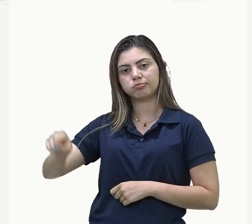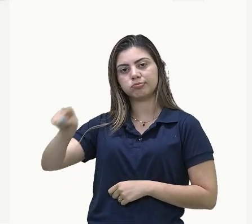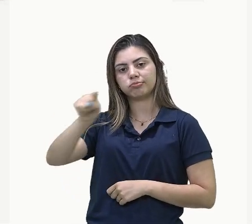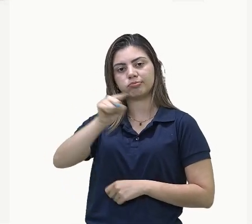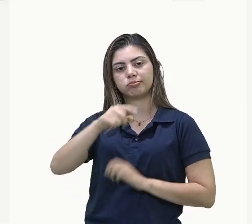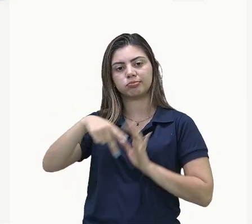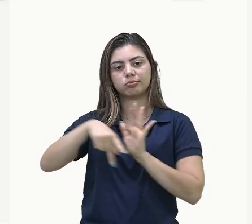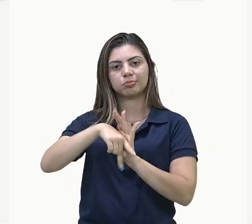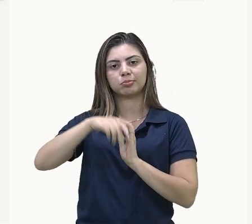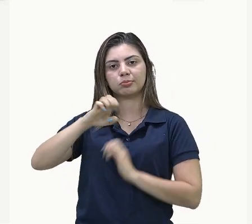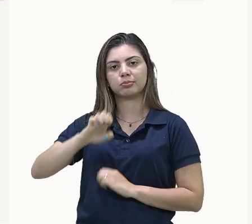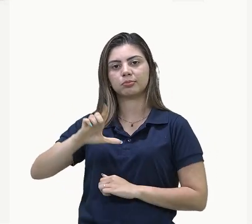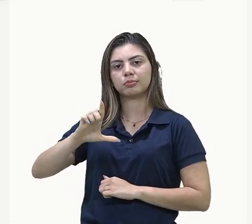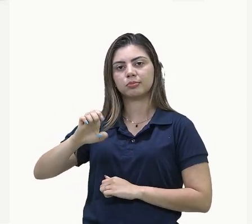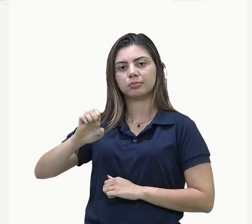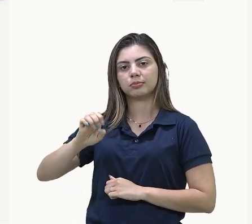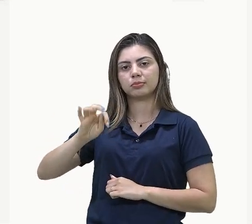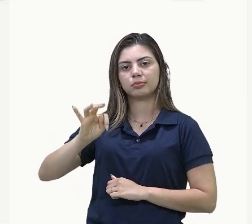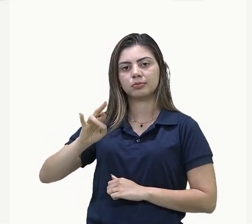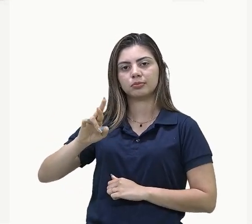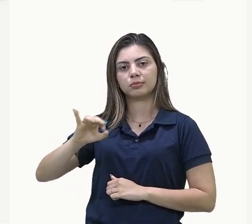tenho